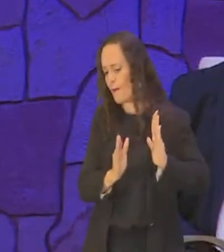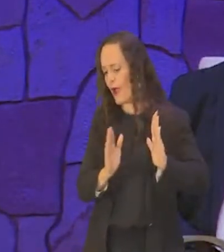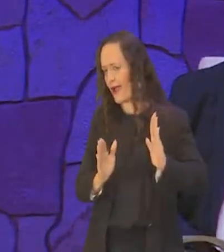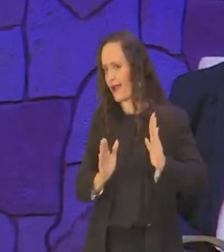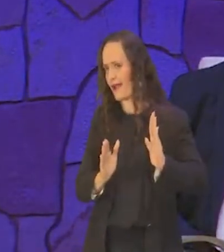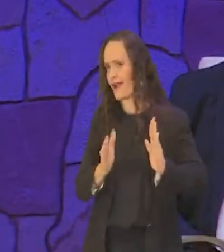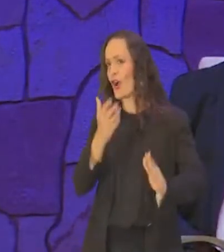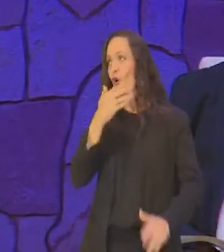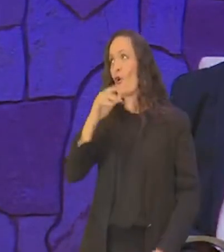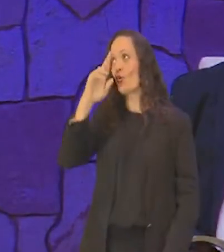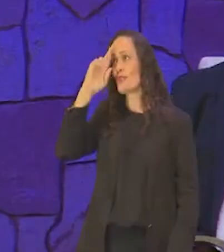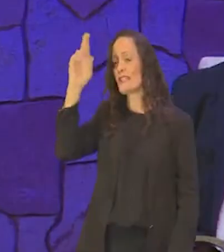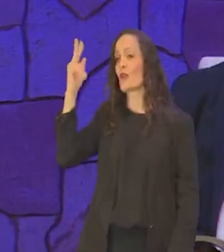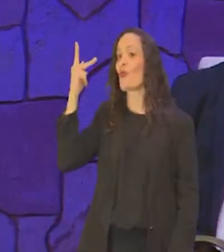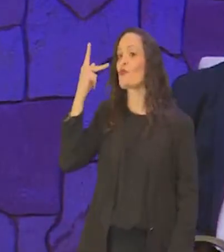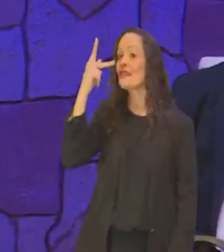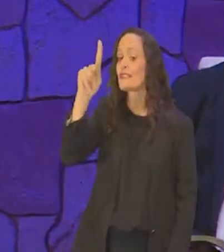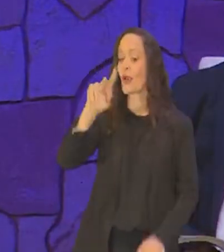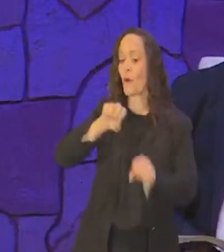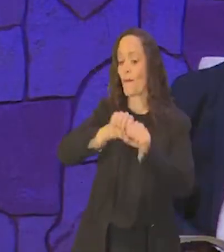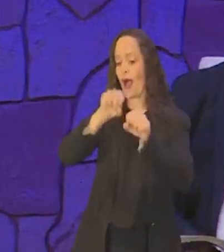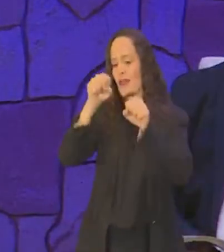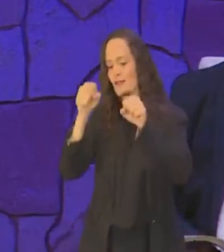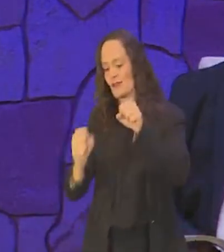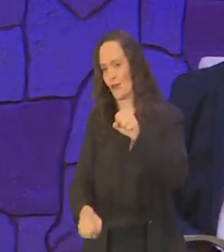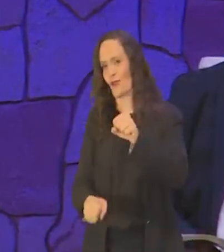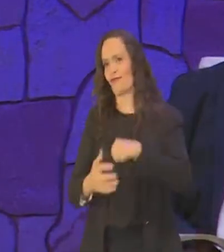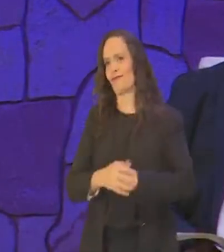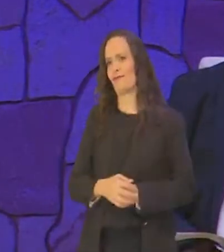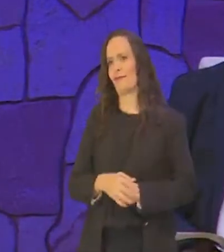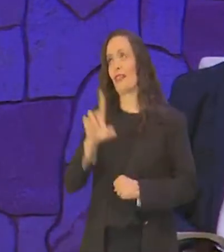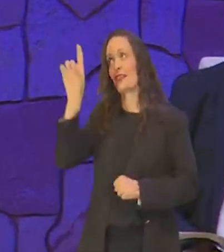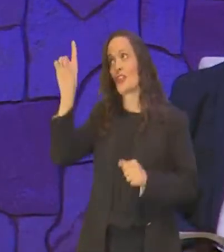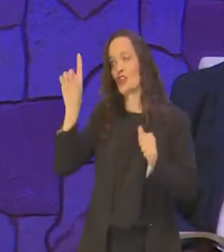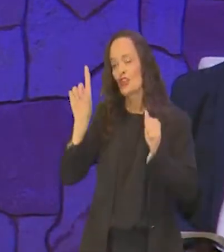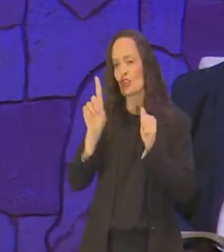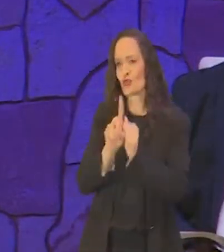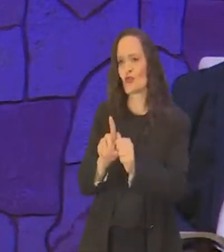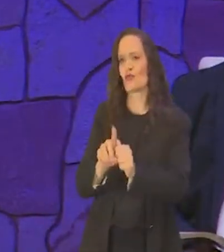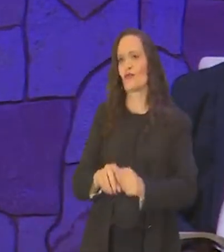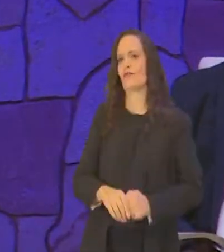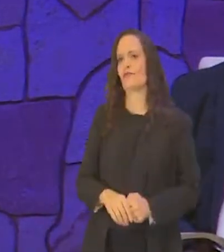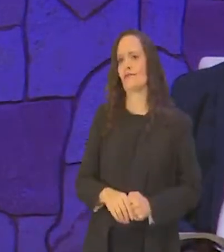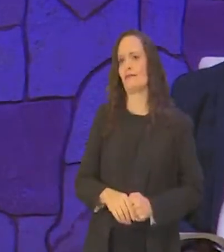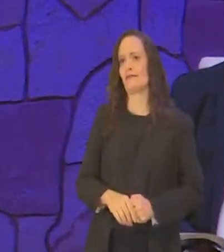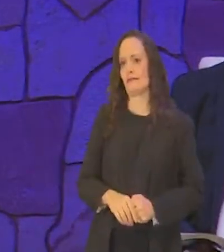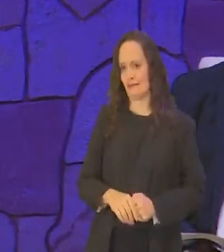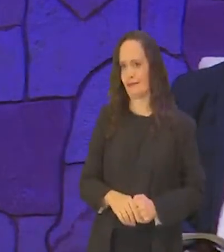seu pastor, Ele está contigo. A sua vara e o seu